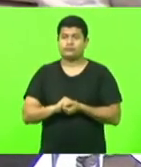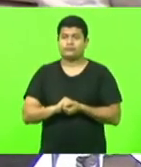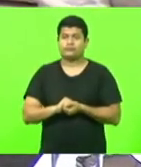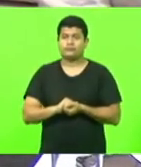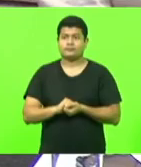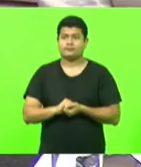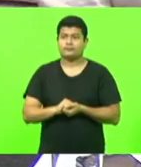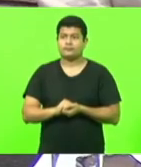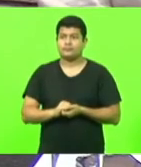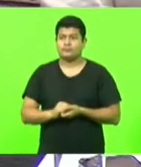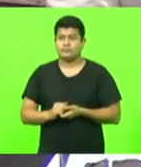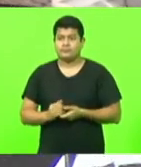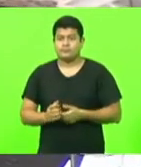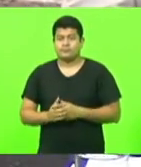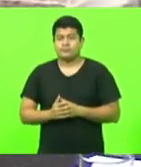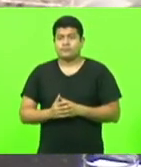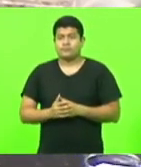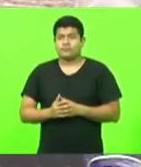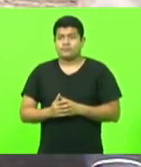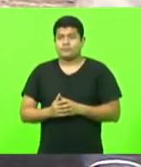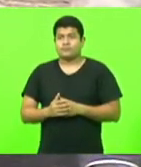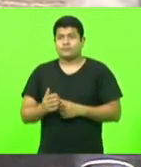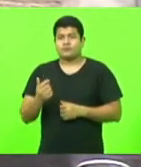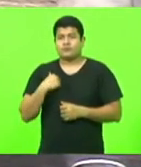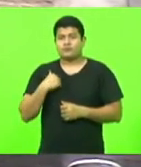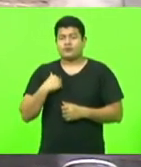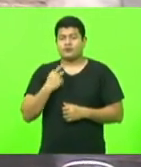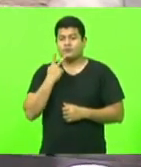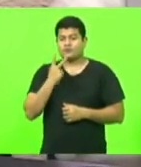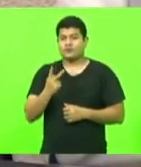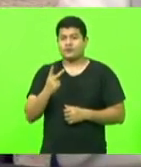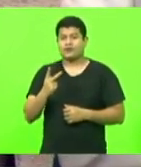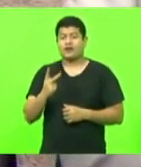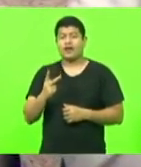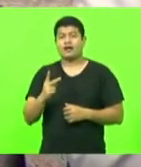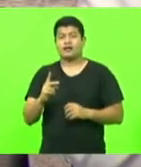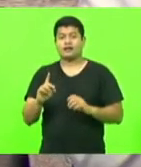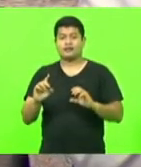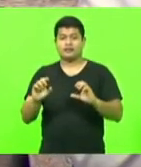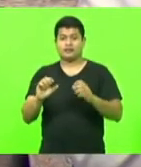E o nosso lema é assim: defesa civil somos todos nós.